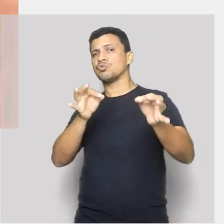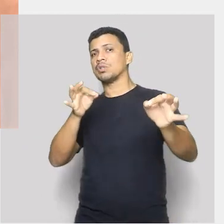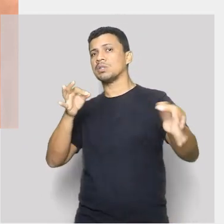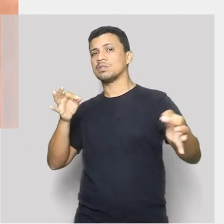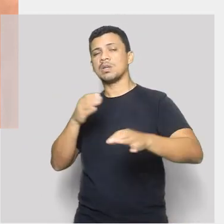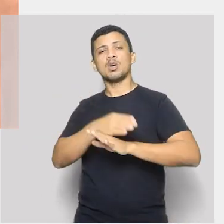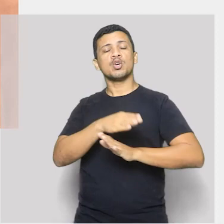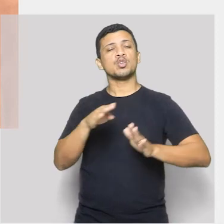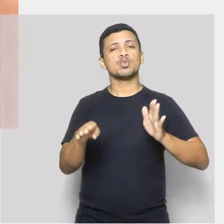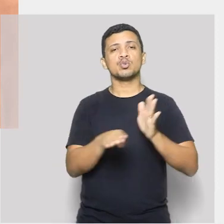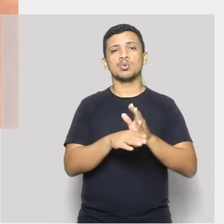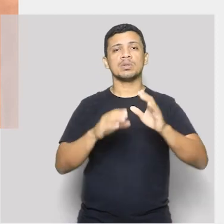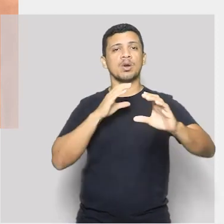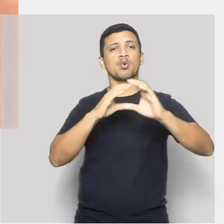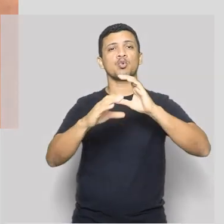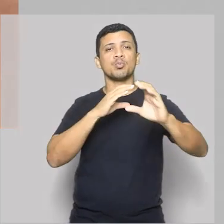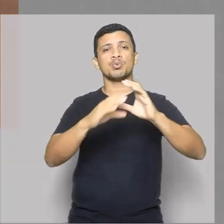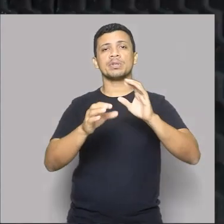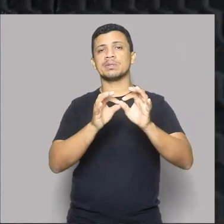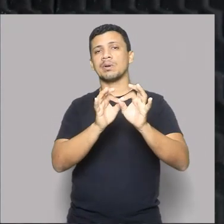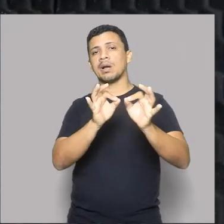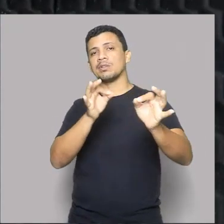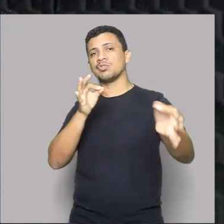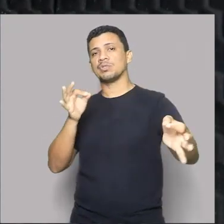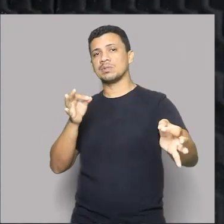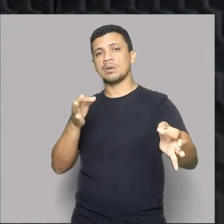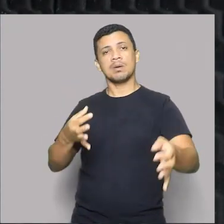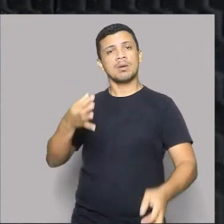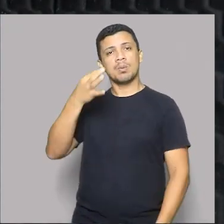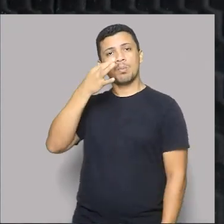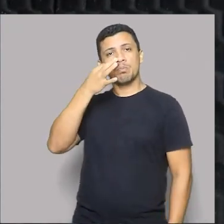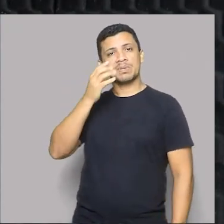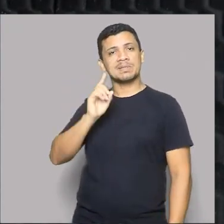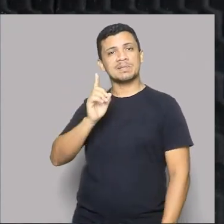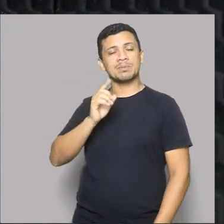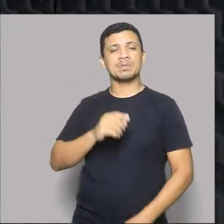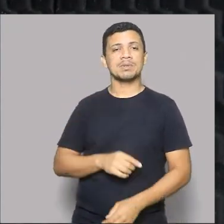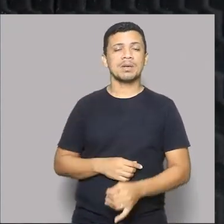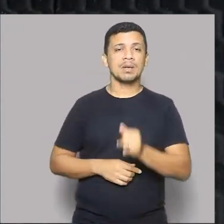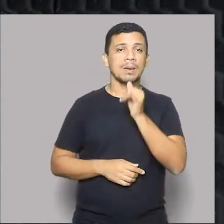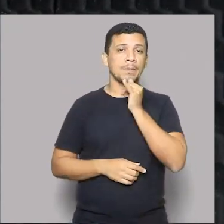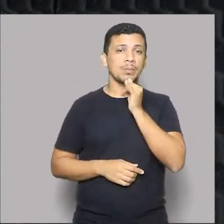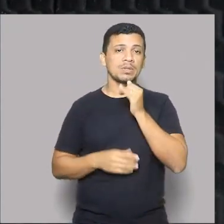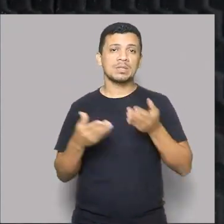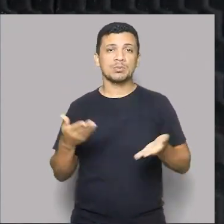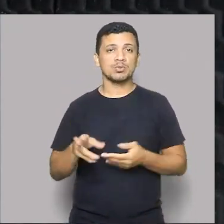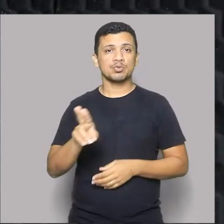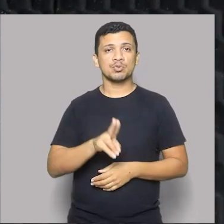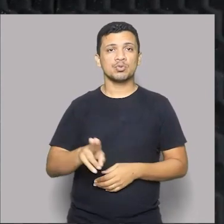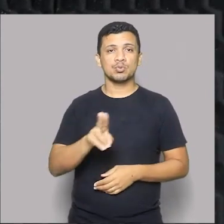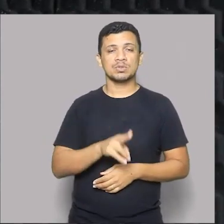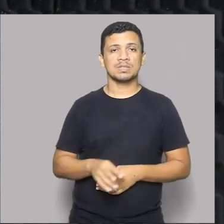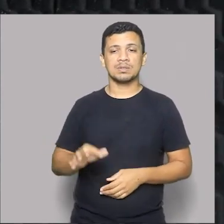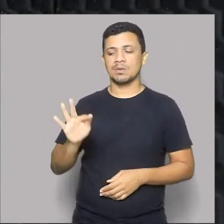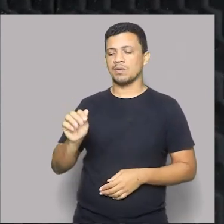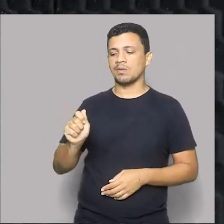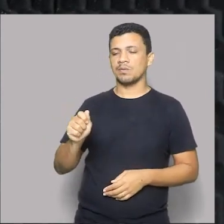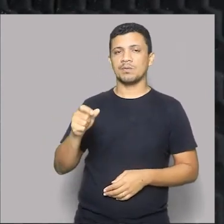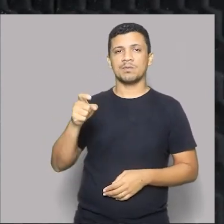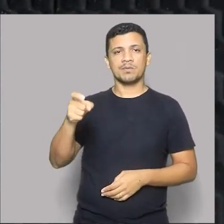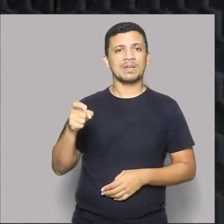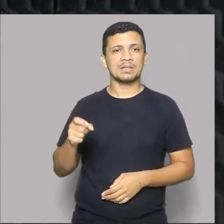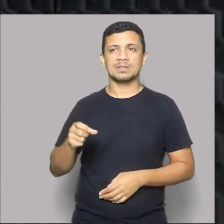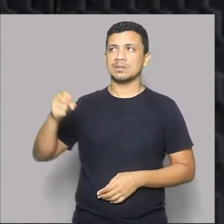comunicação que é feita à distância e não presencialmente. Então, por exemplo, hoje nós utilizamos fax,